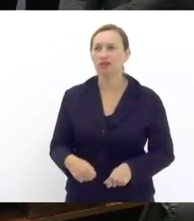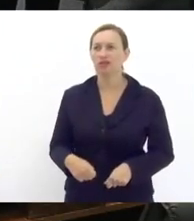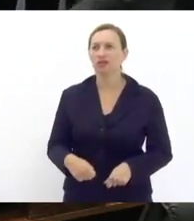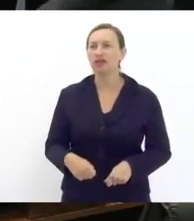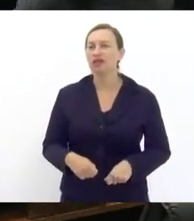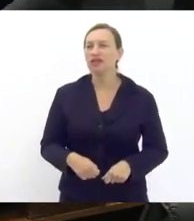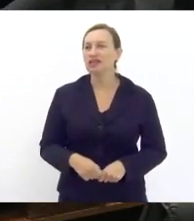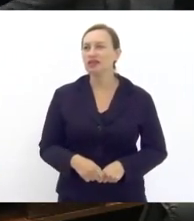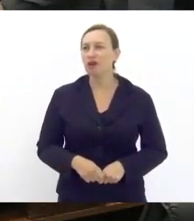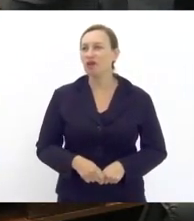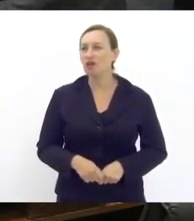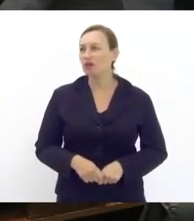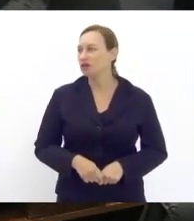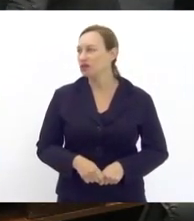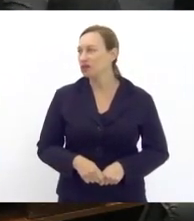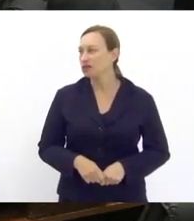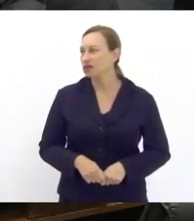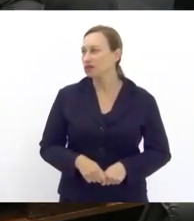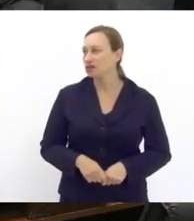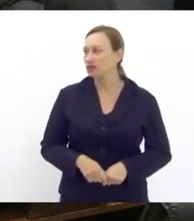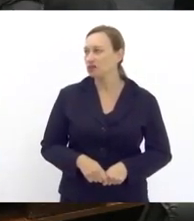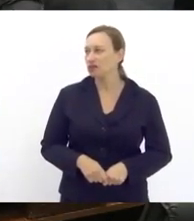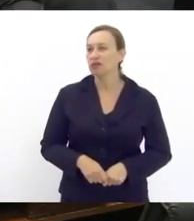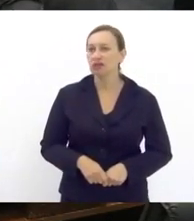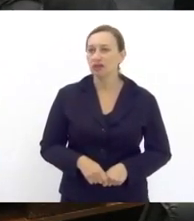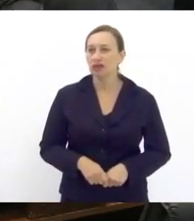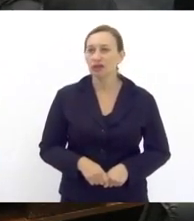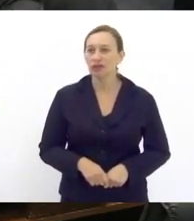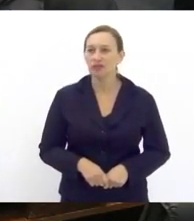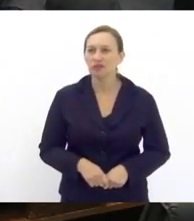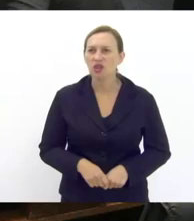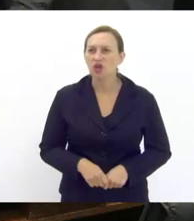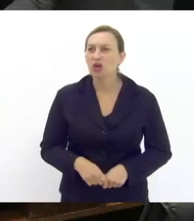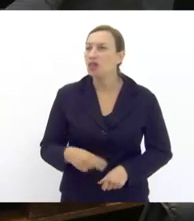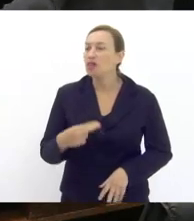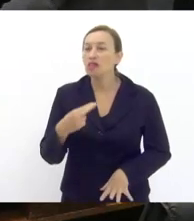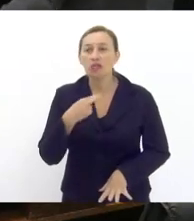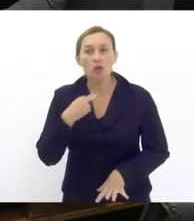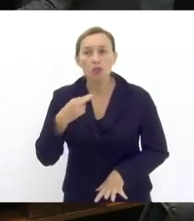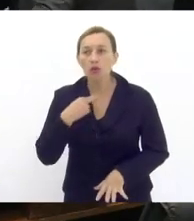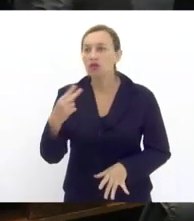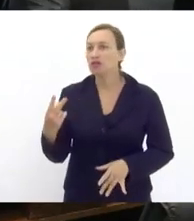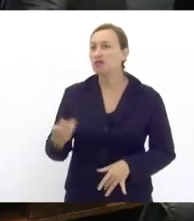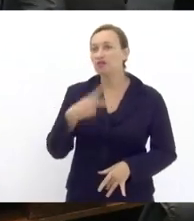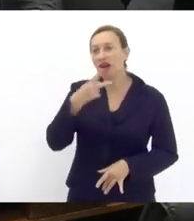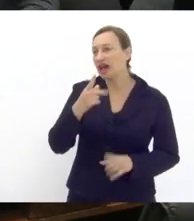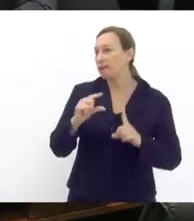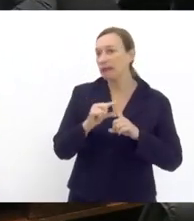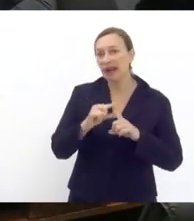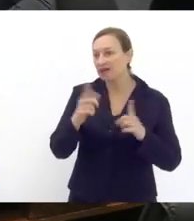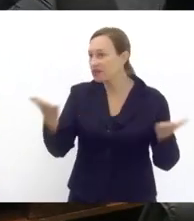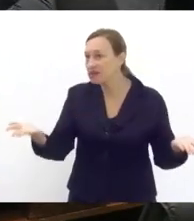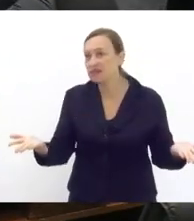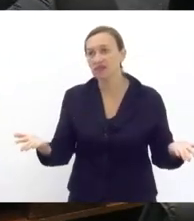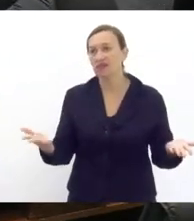Deputado, não precisa chegar a esse ponto. Você vai ter o presidente, direito de concluir, falar, presidente. Você não pode presidente, falar esse tipo de essas presidente,